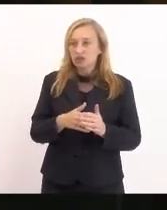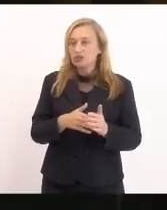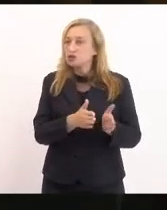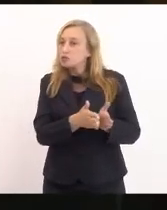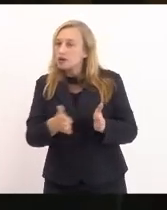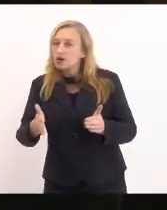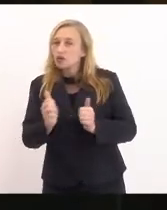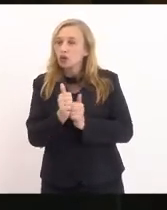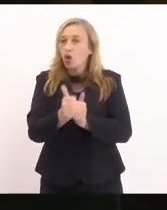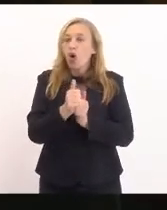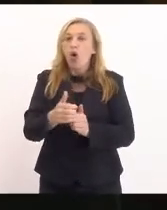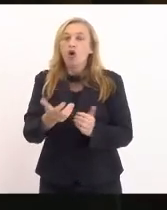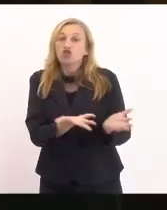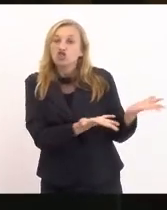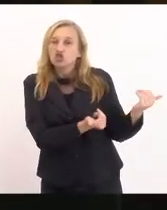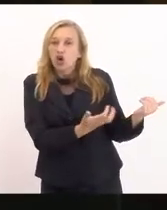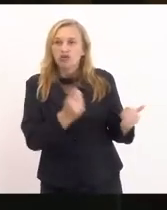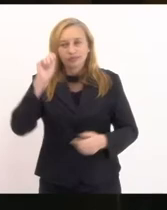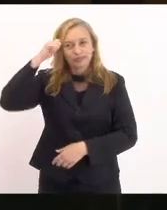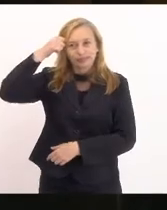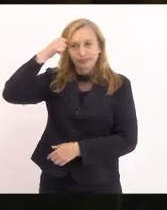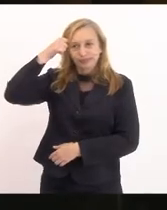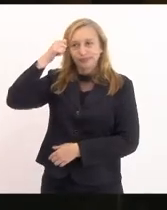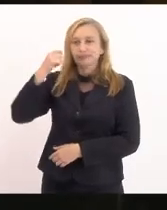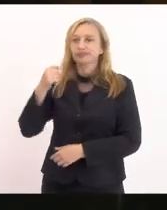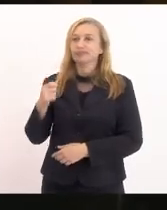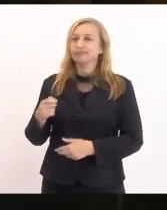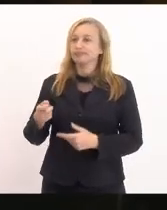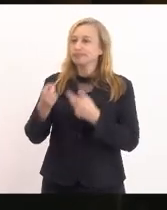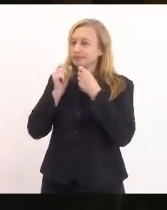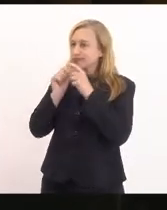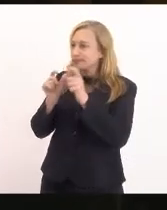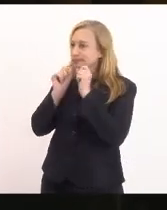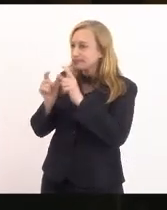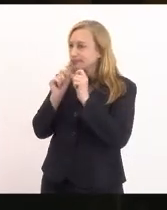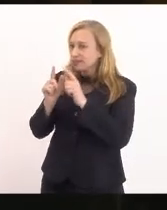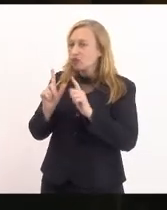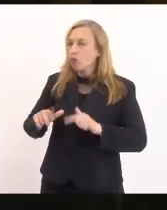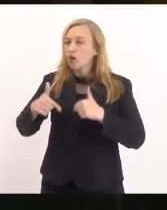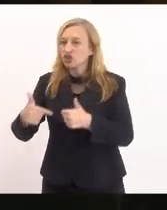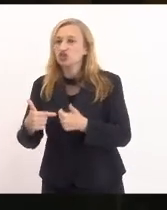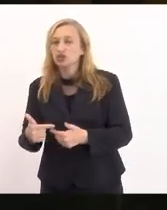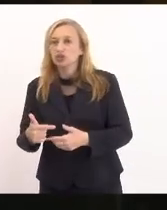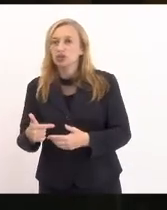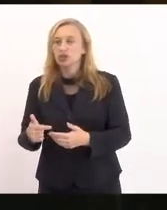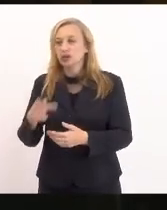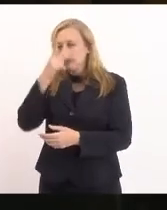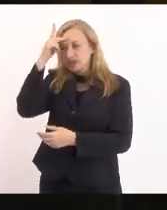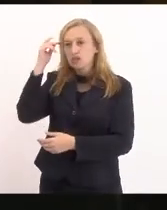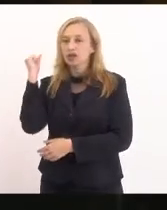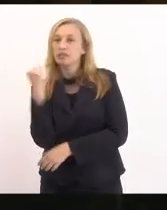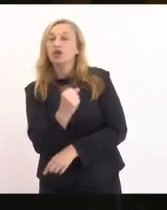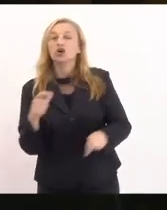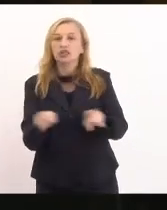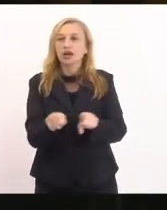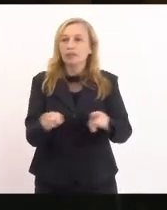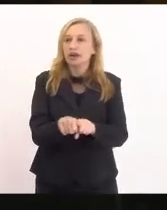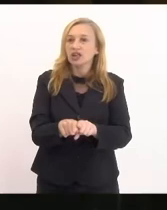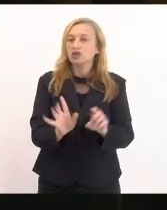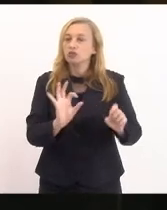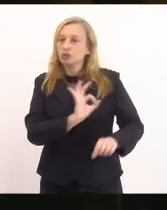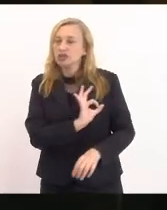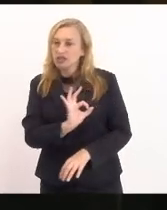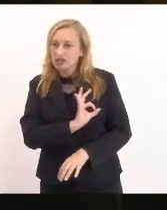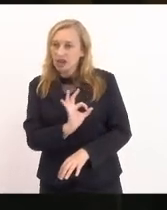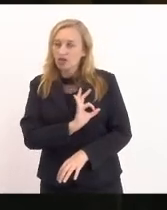que foram presos, sem razão também, porque estavam questionando a atitude do assassino, e também da Guarda Municipal de Niterói, de alguns